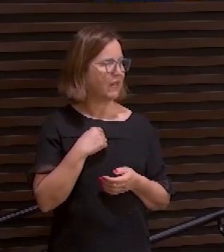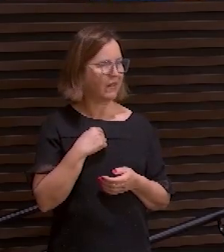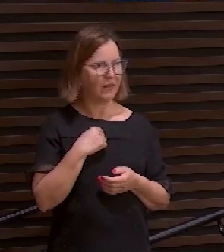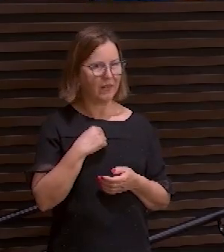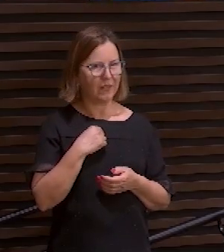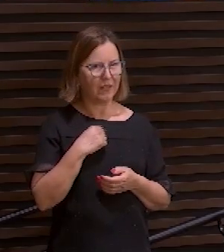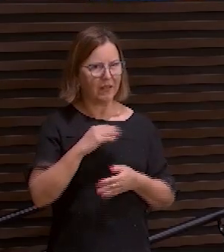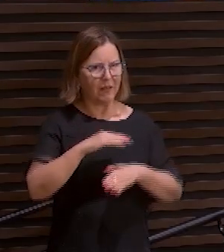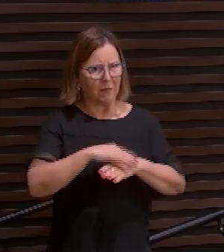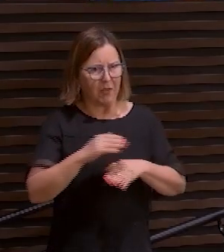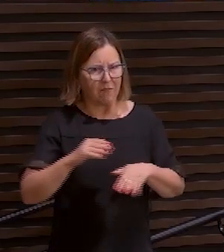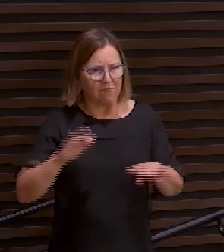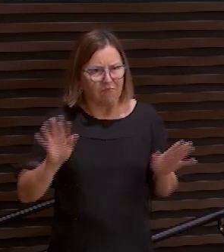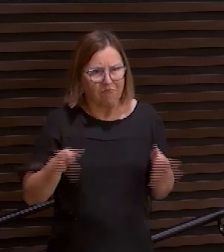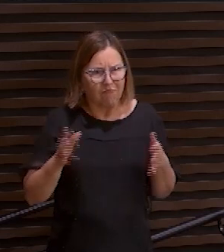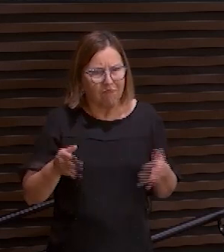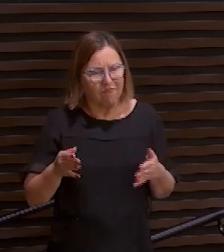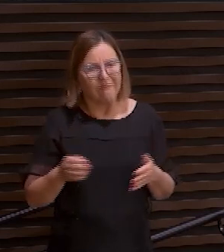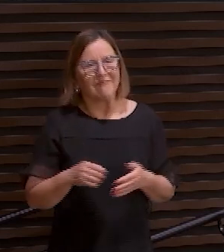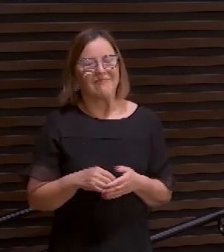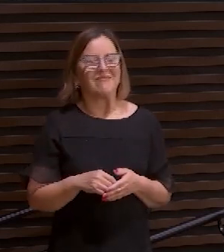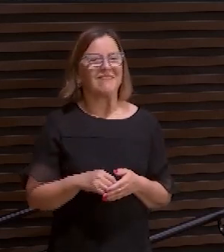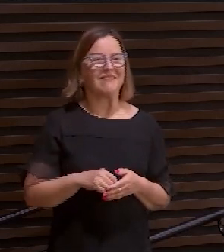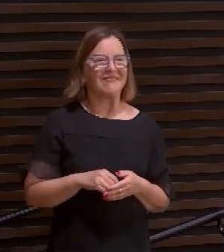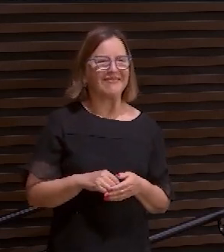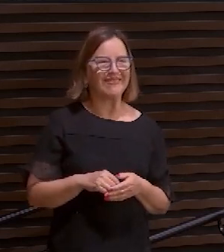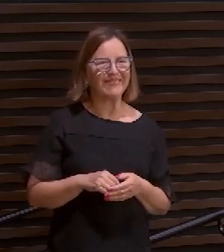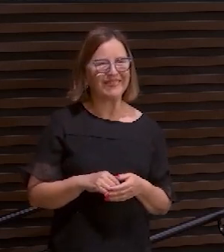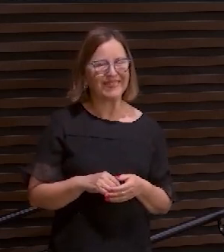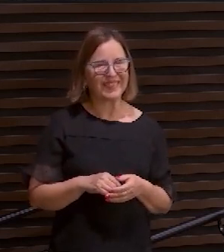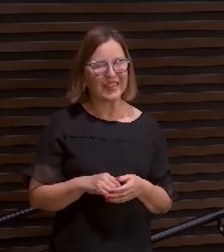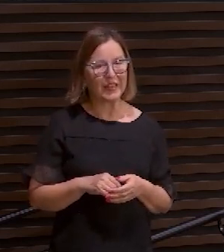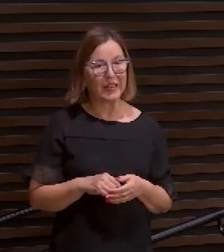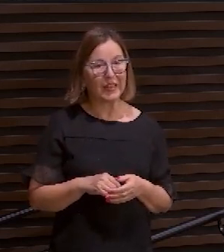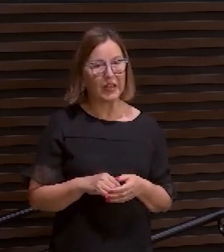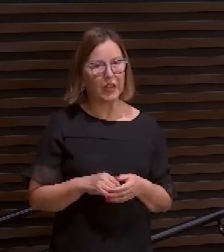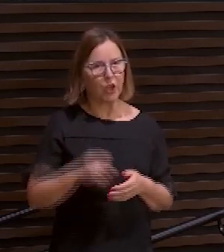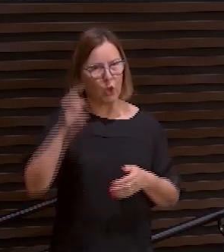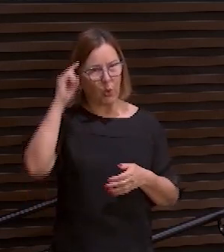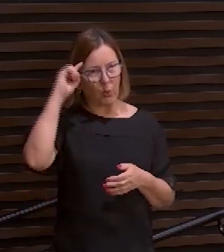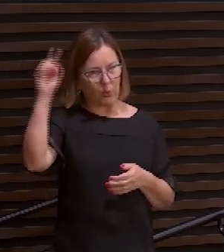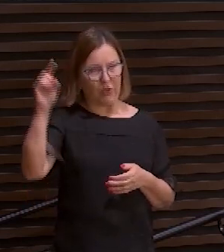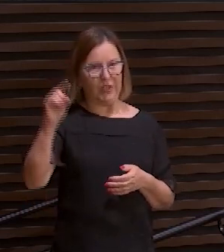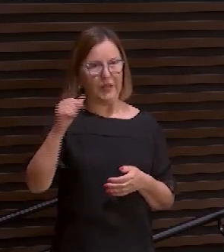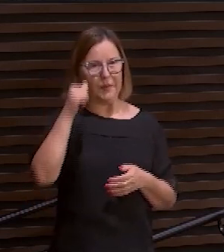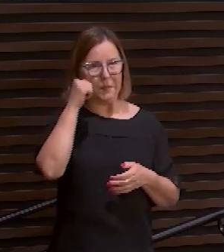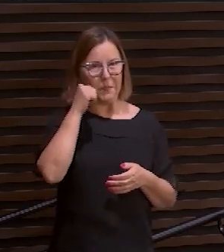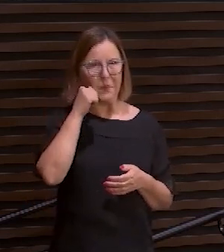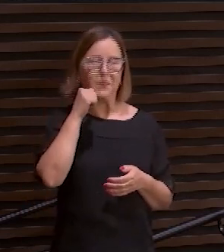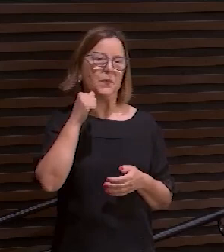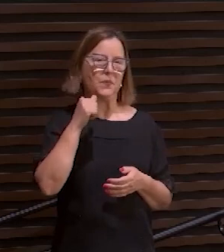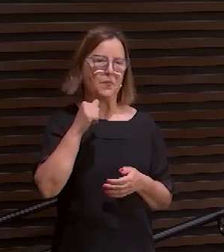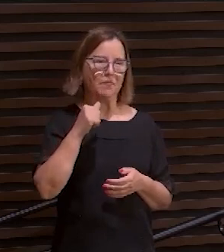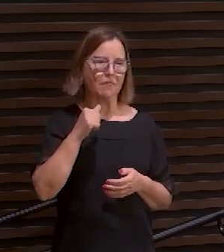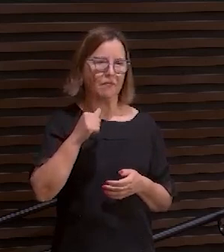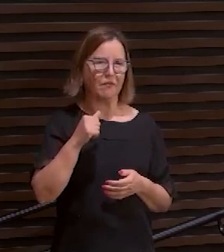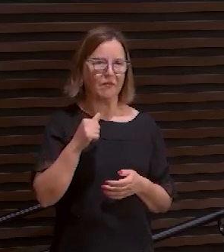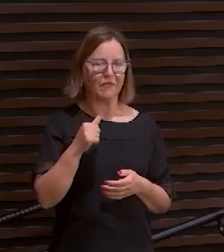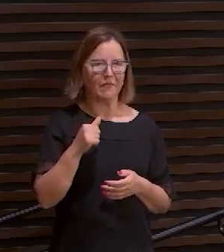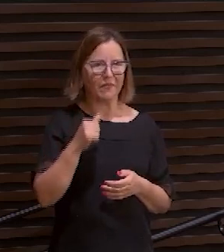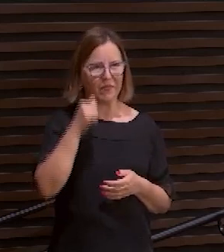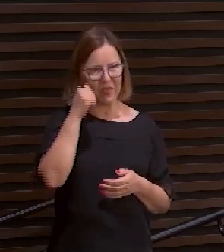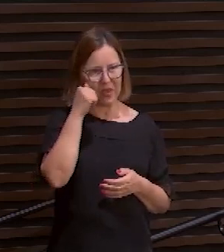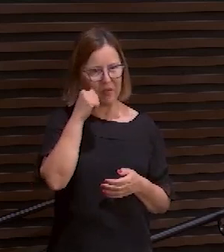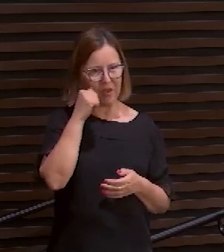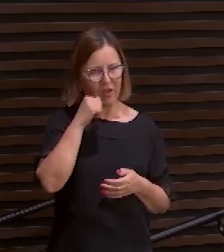agora. Ainda continuo. Mas uma vez uma senhora dessas piedosas